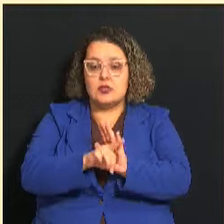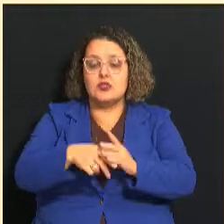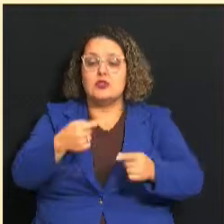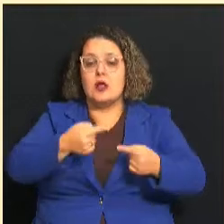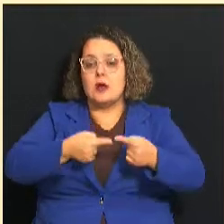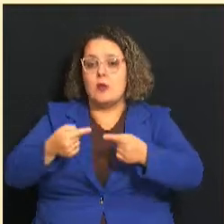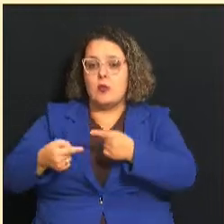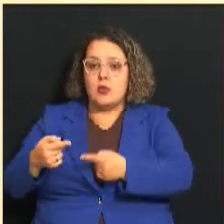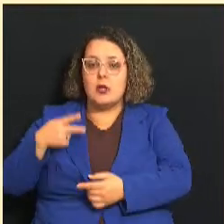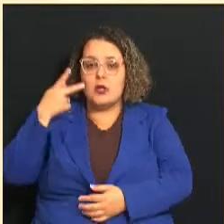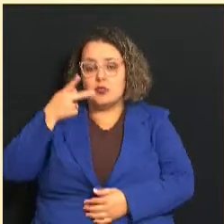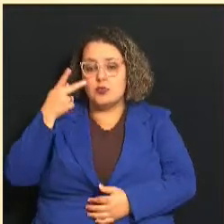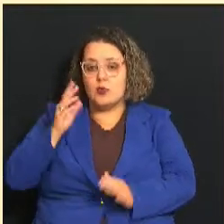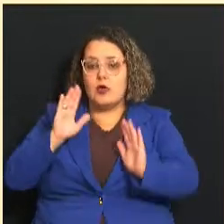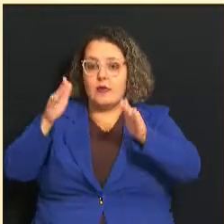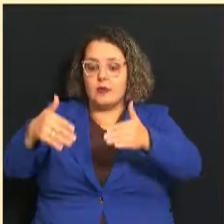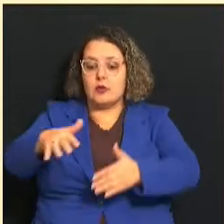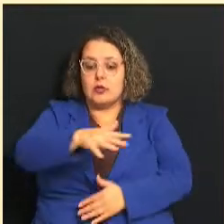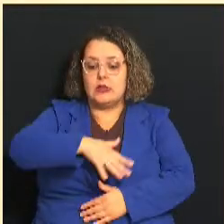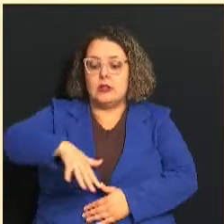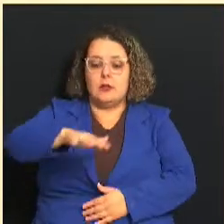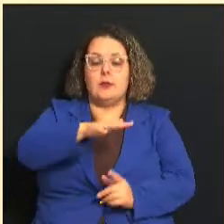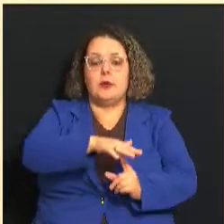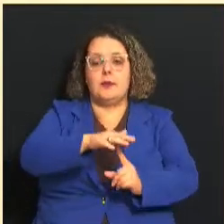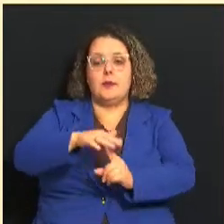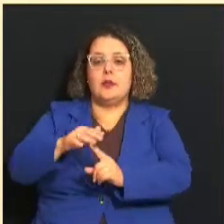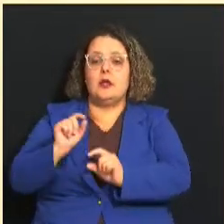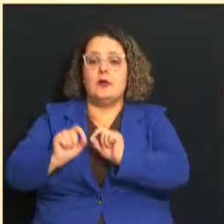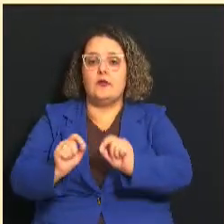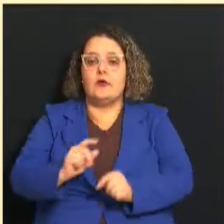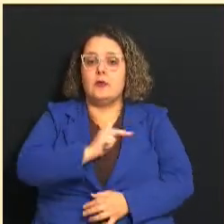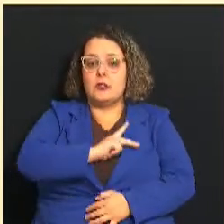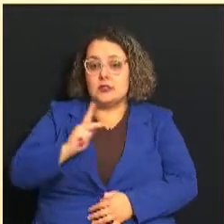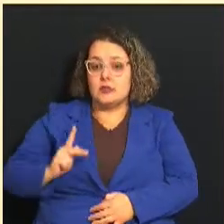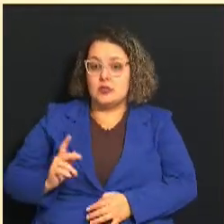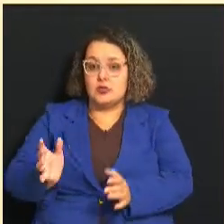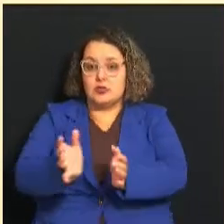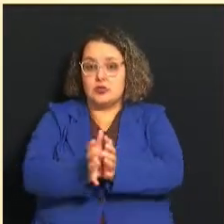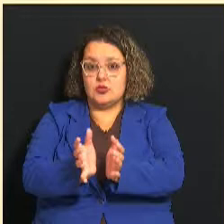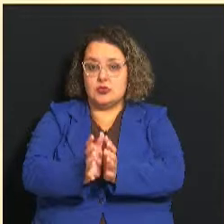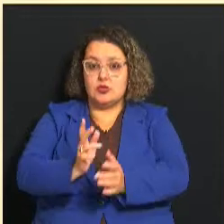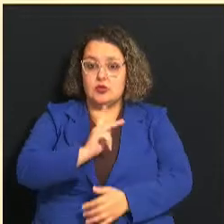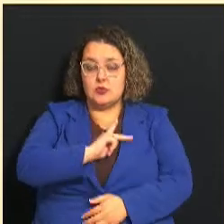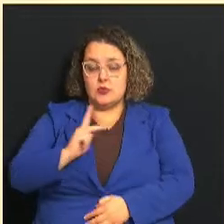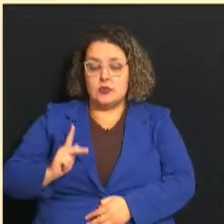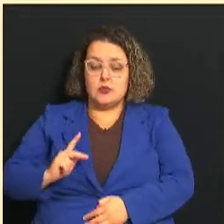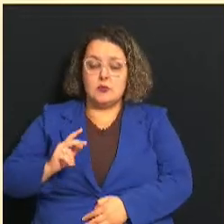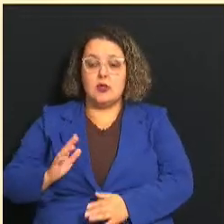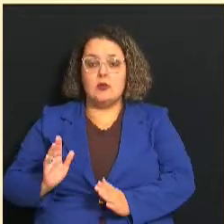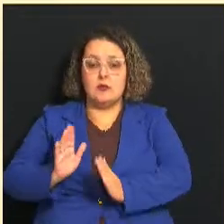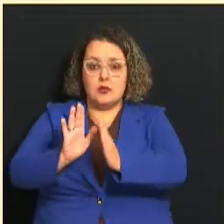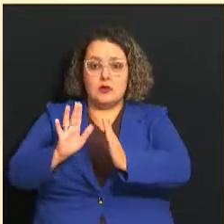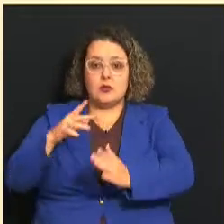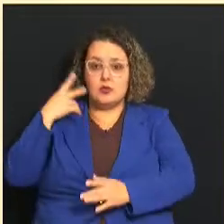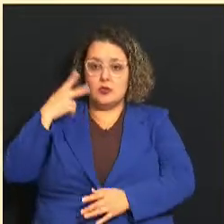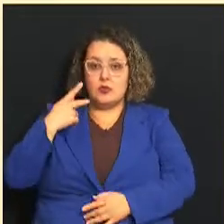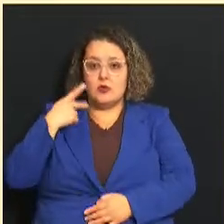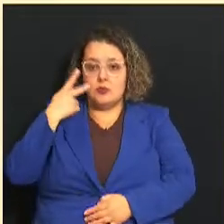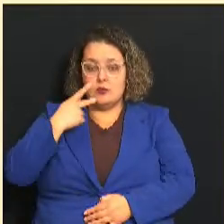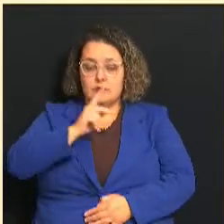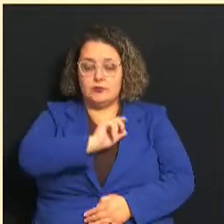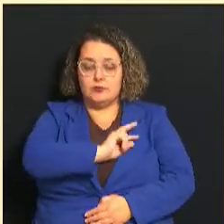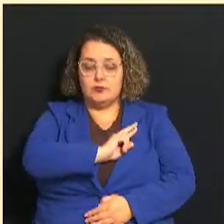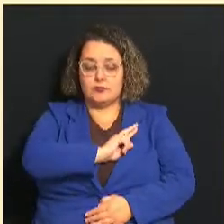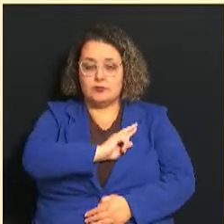públicas voltadas ao meio ambiente. Quem vai comandar esta reunião é o presidente da Frente Parlamentar, vereador Luiz